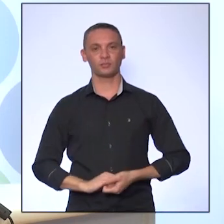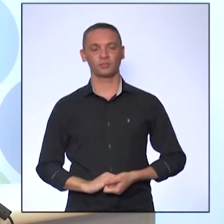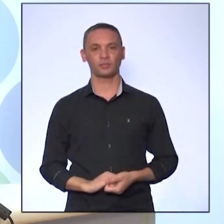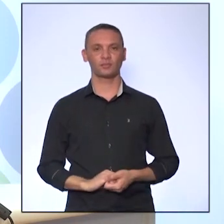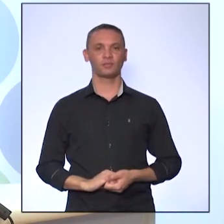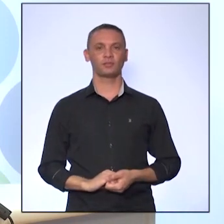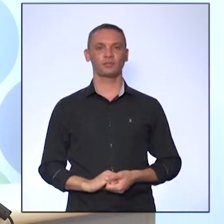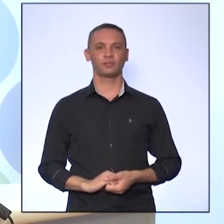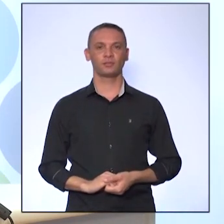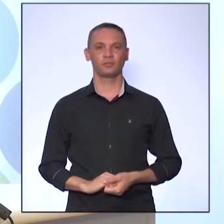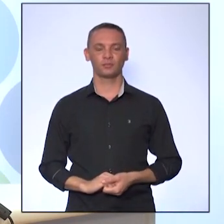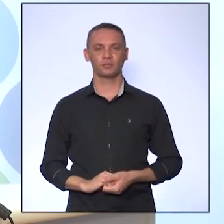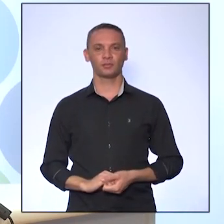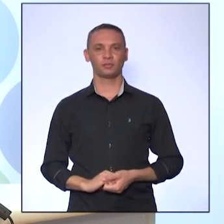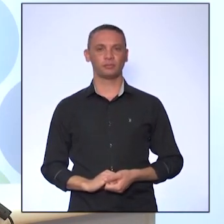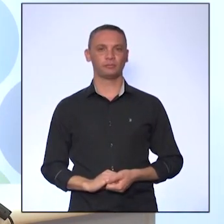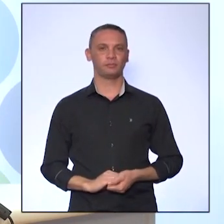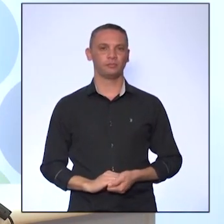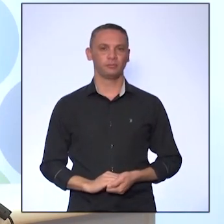diálogo. Ok? Voltamos já.